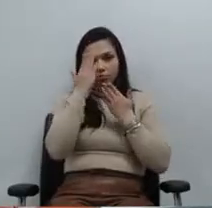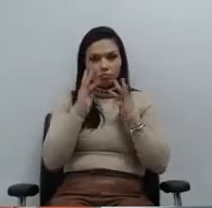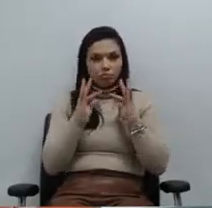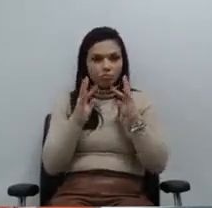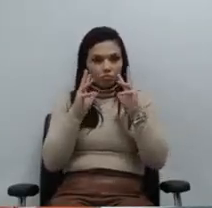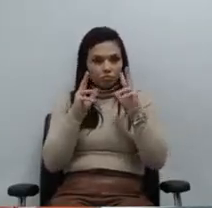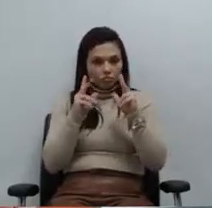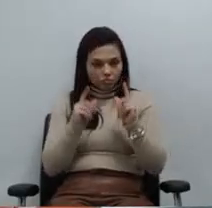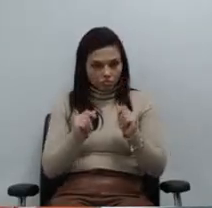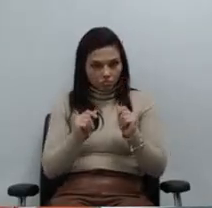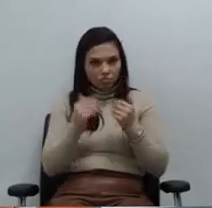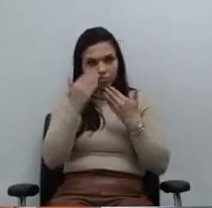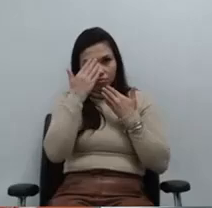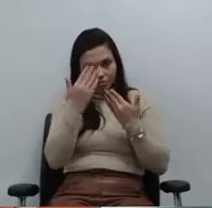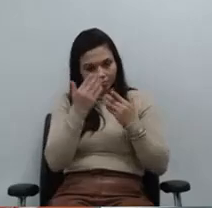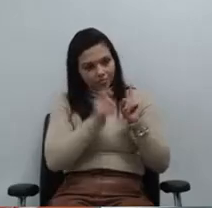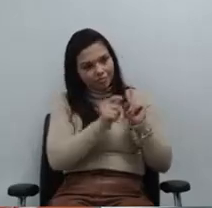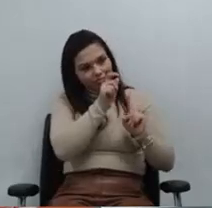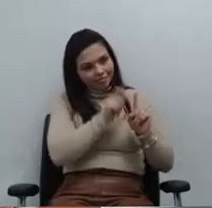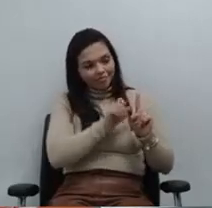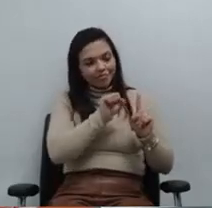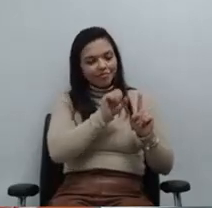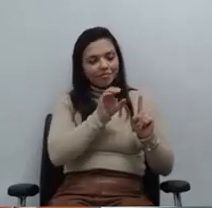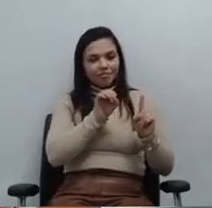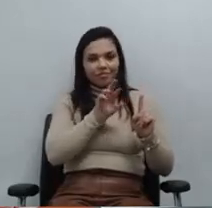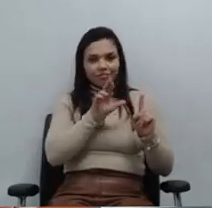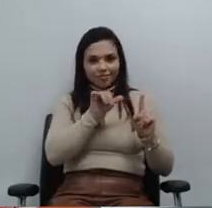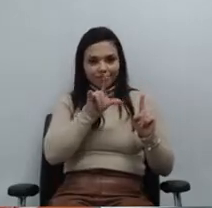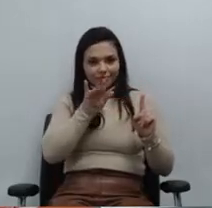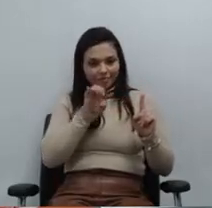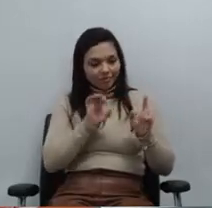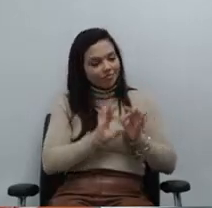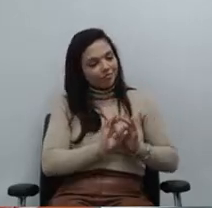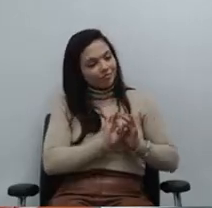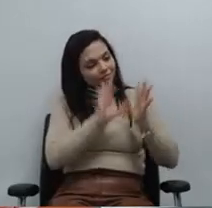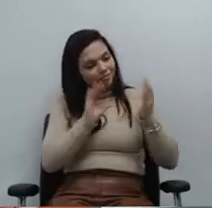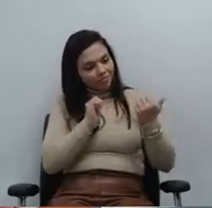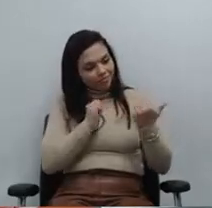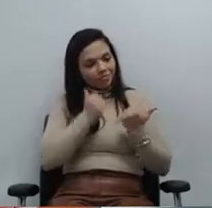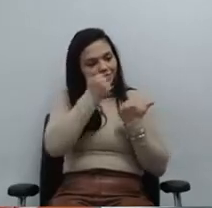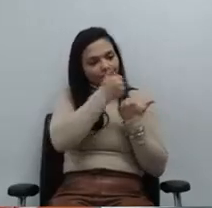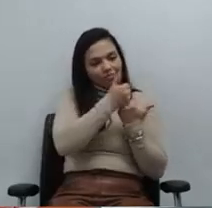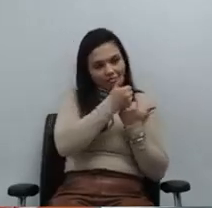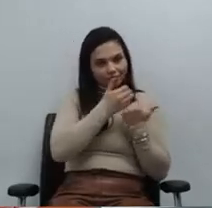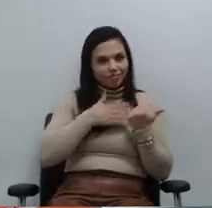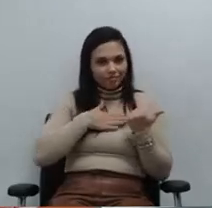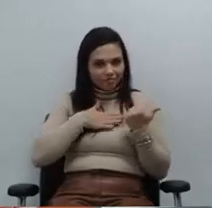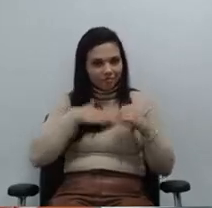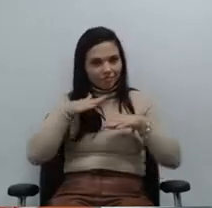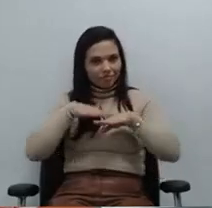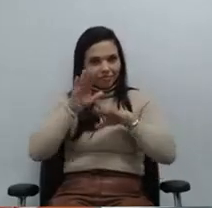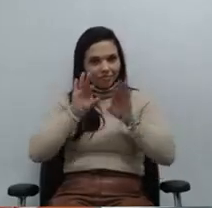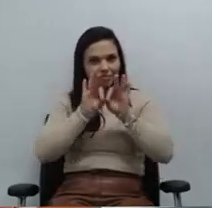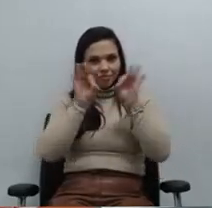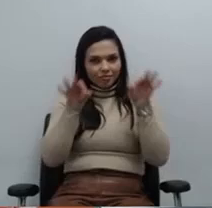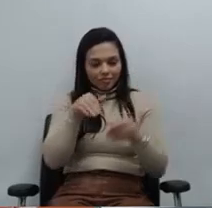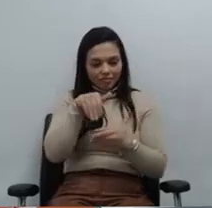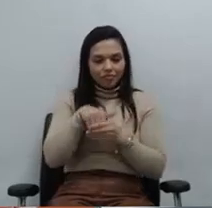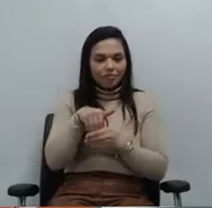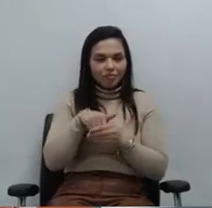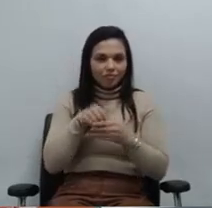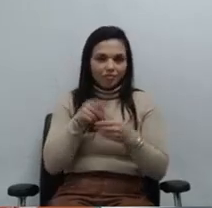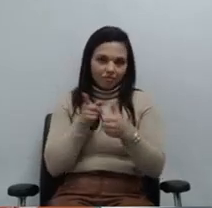da excelentíssima conselheira Sohaile, que fez essa gentileza de deixar essa questão aparentemente mais simples ser votada primeiro. Muito obrigado,